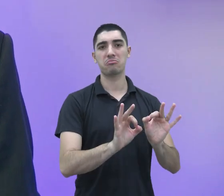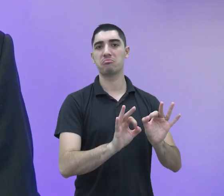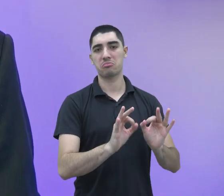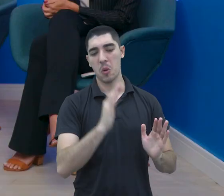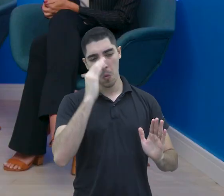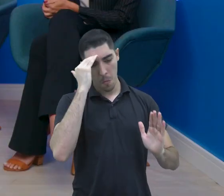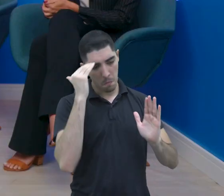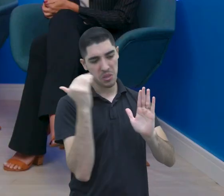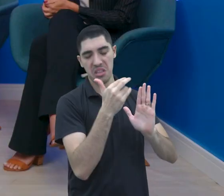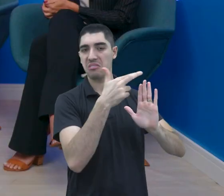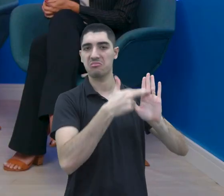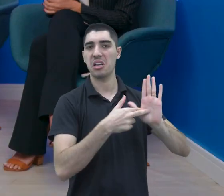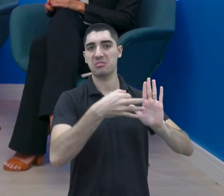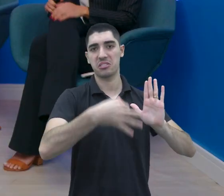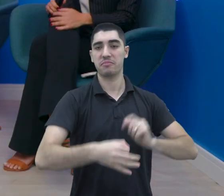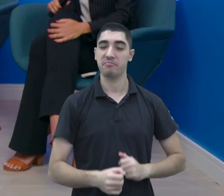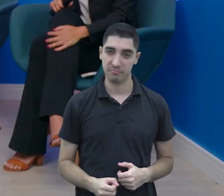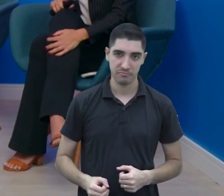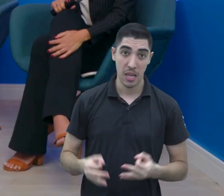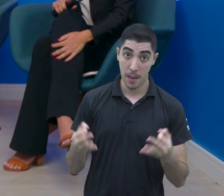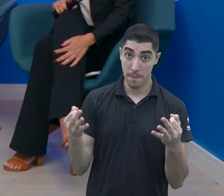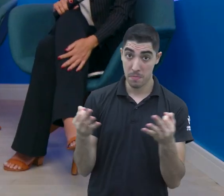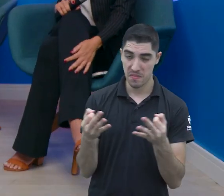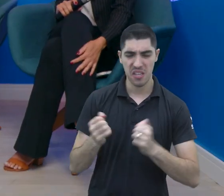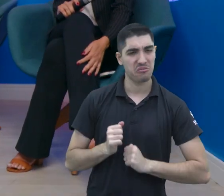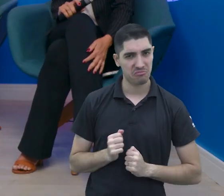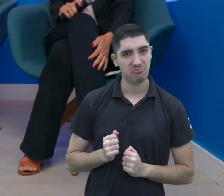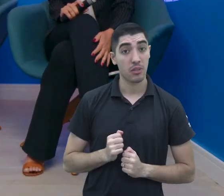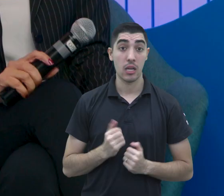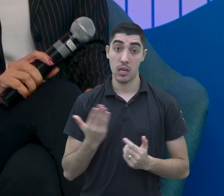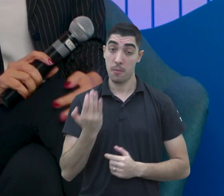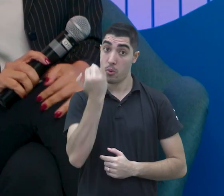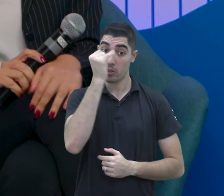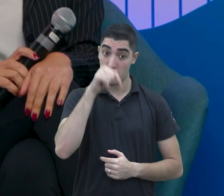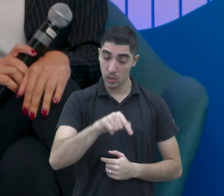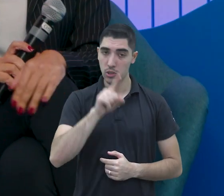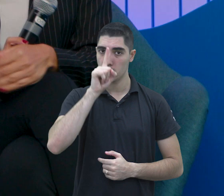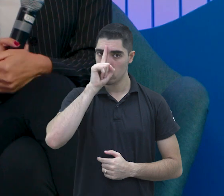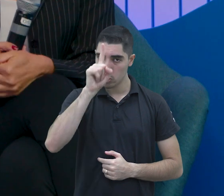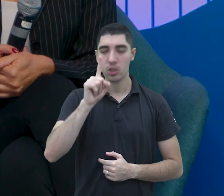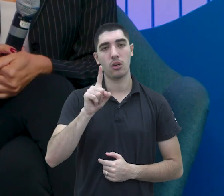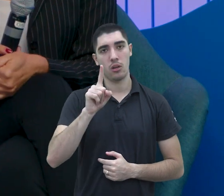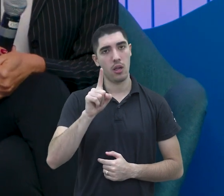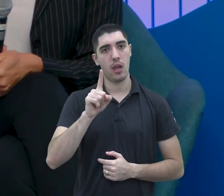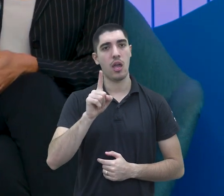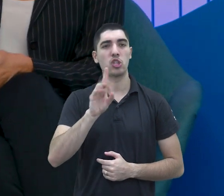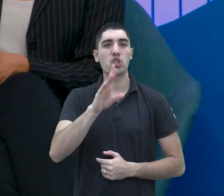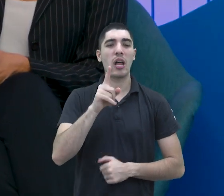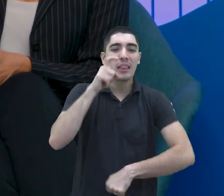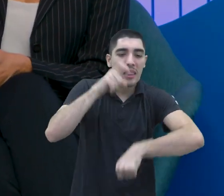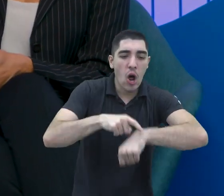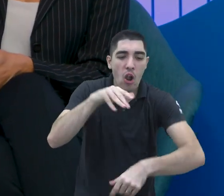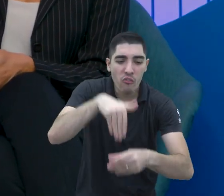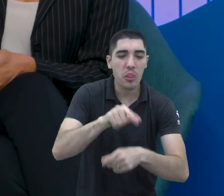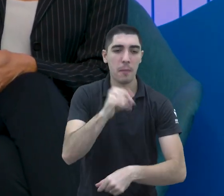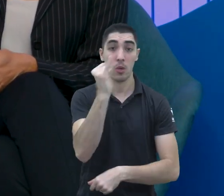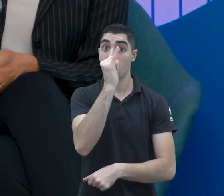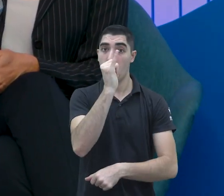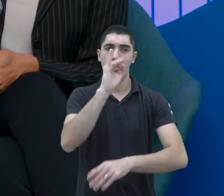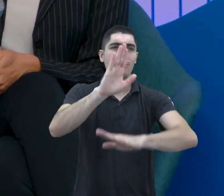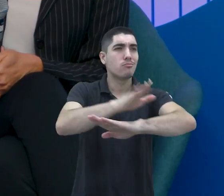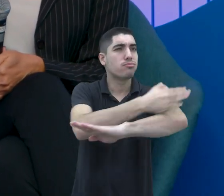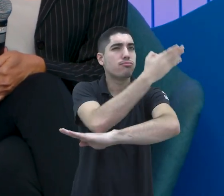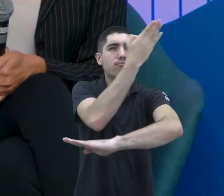ilegalidade. Perfeito. Bom, é importante a gente entender esse dia como um todo também, né, Mila? Saber